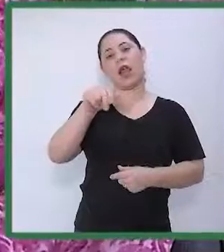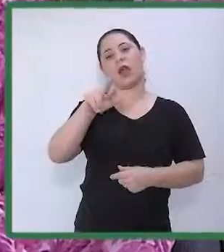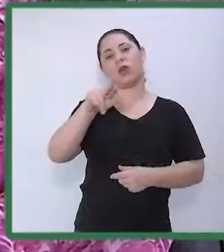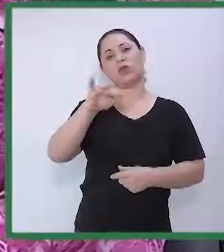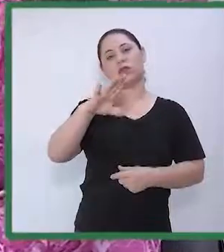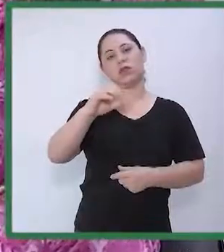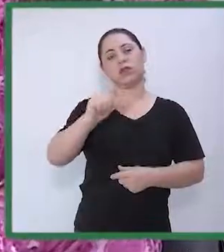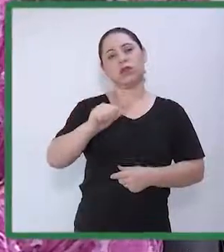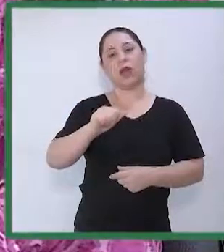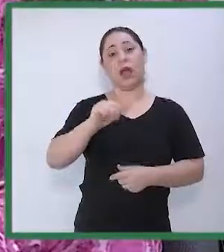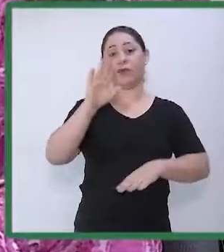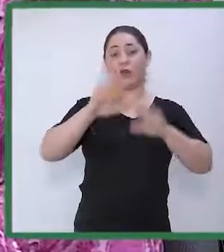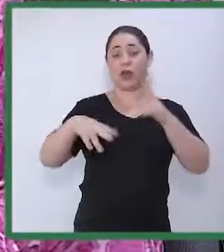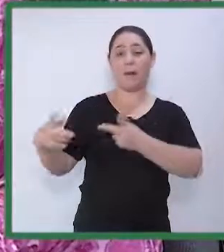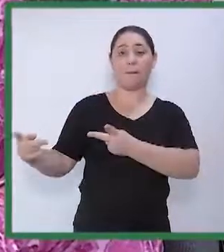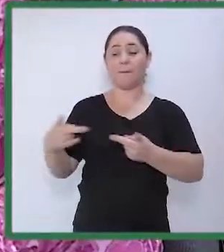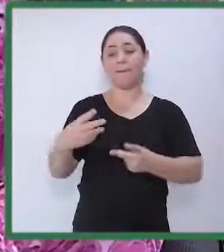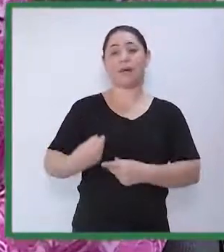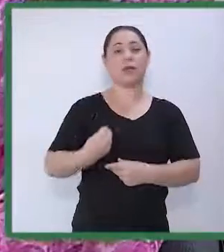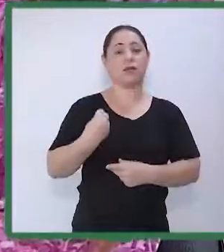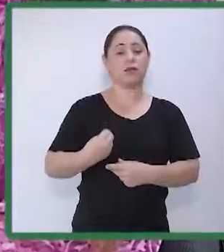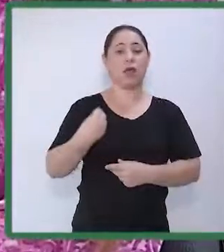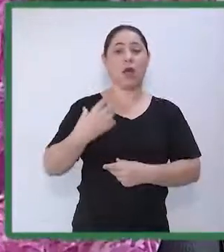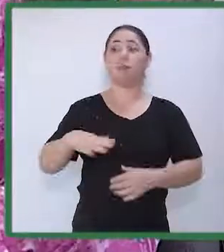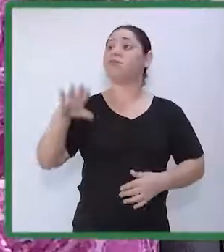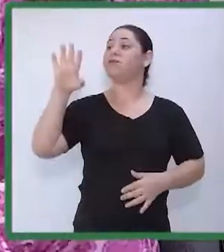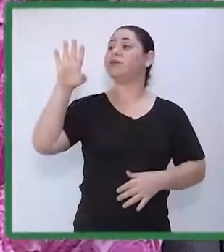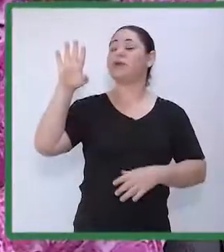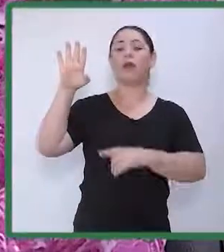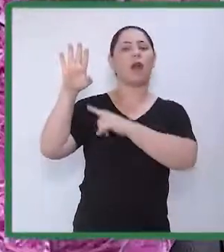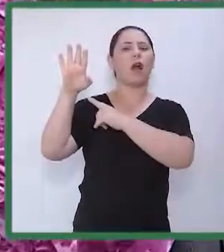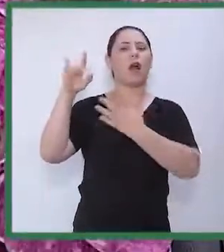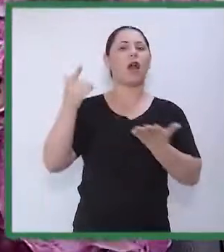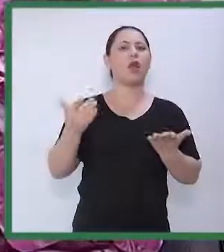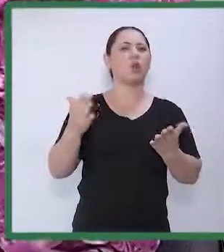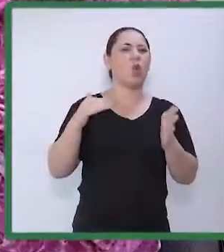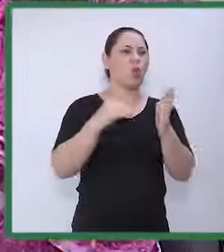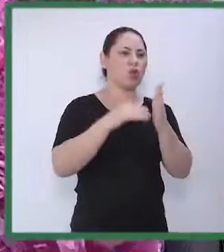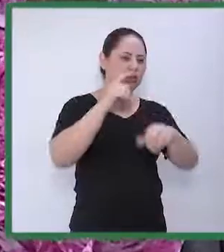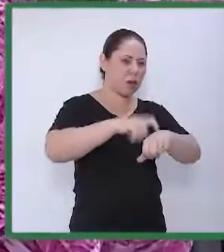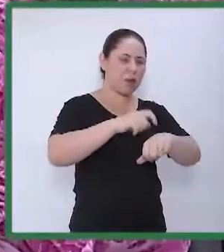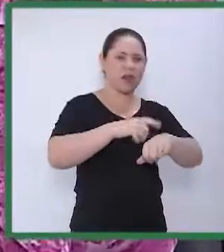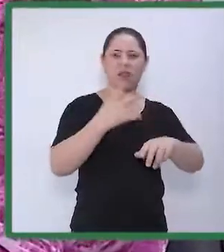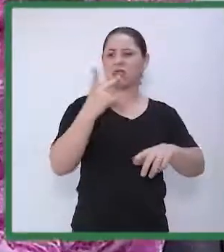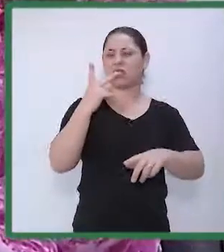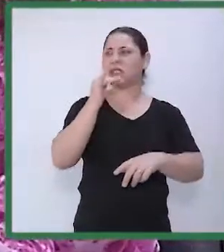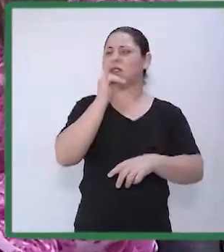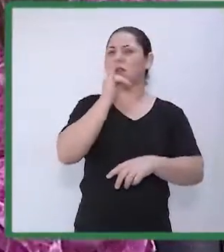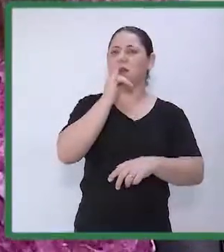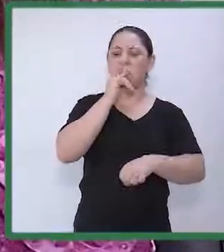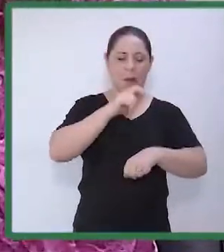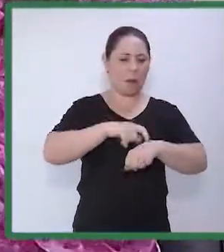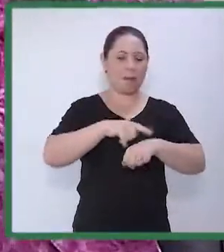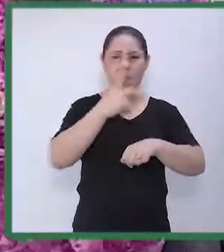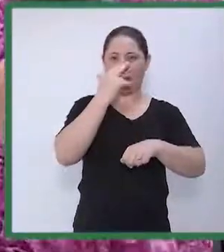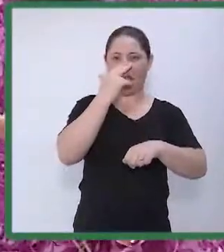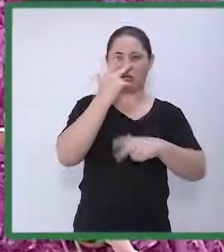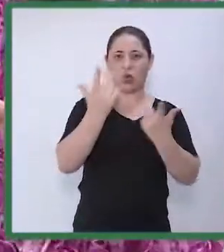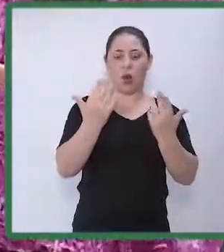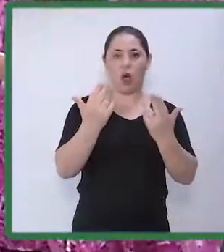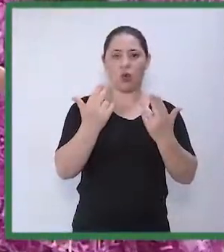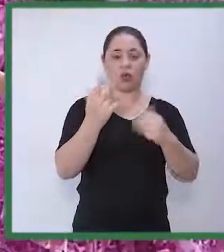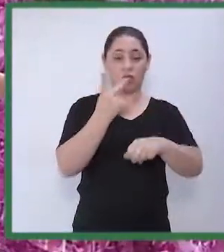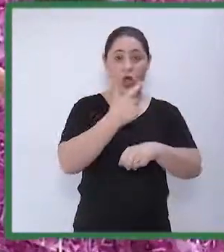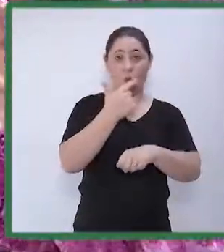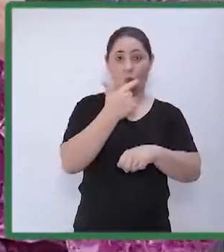acontece? Geralmente nós somos convidadas a participar do pleito eleitoral lá no último momento, vamos colocar aí do segundo tempo, nos últimos